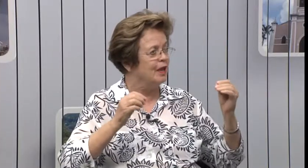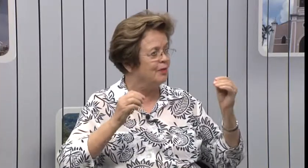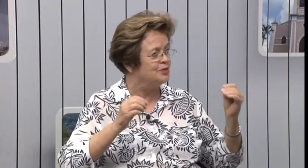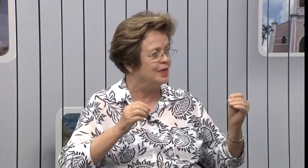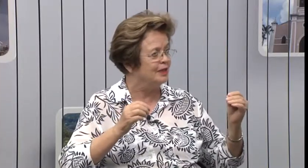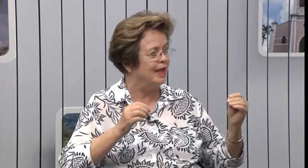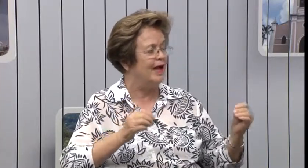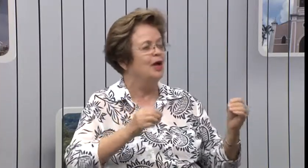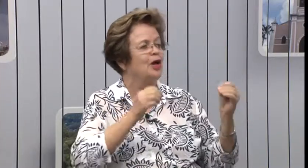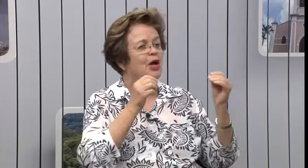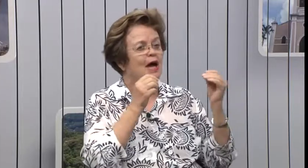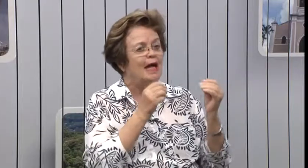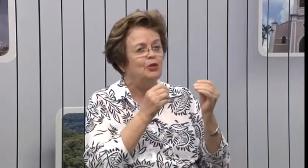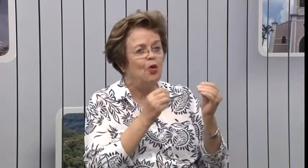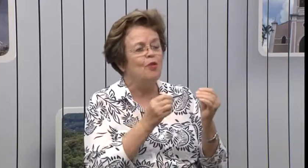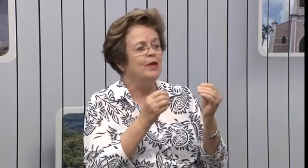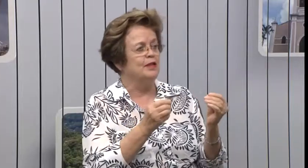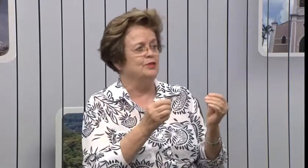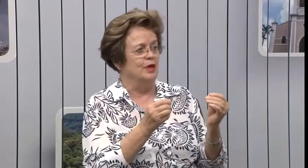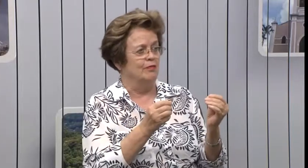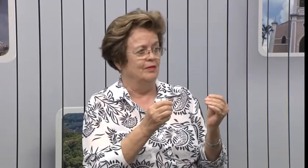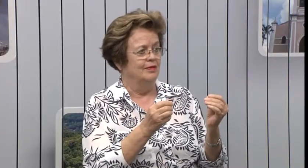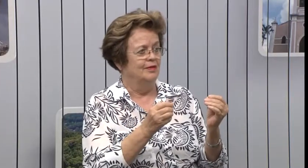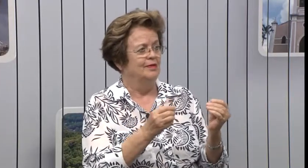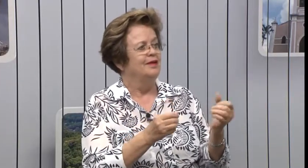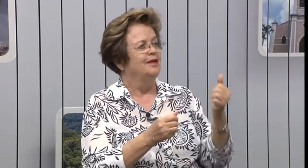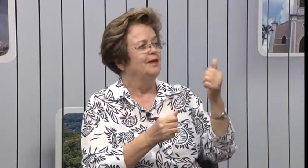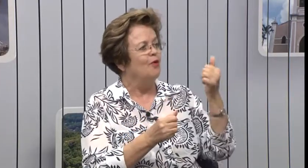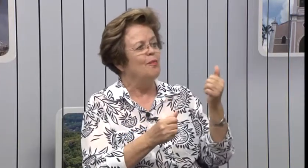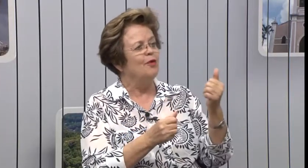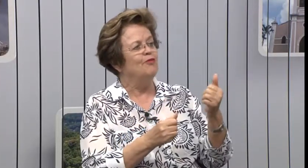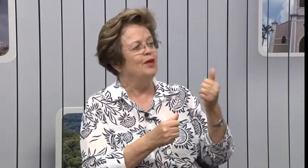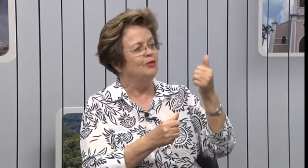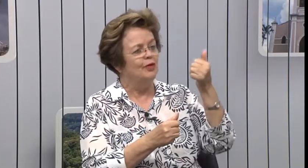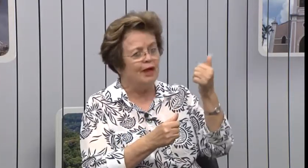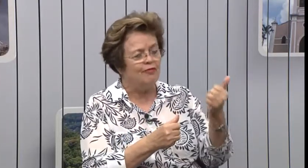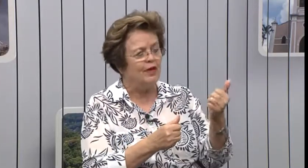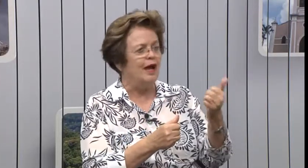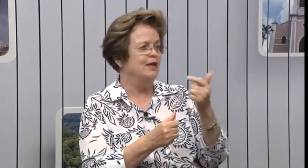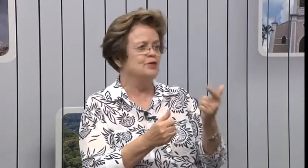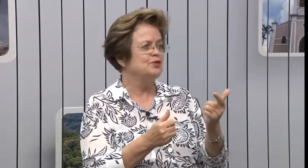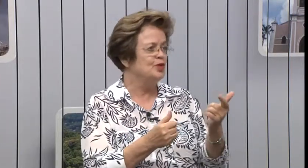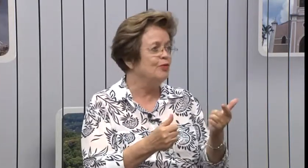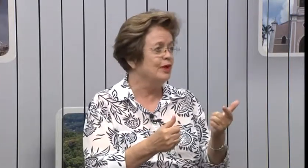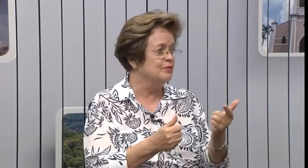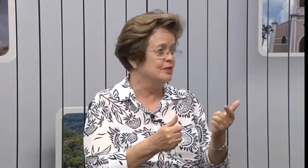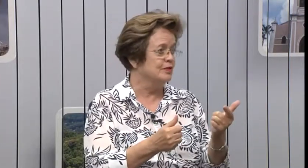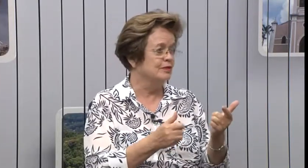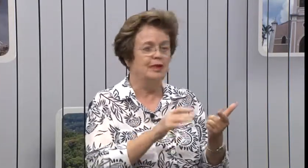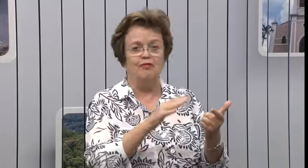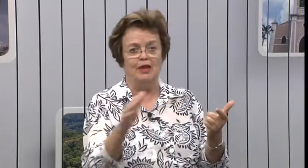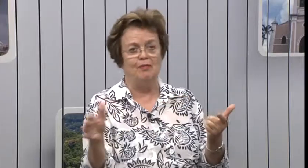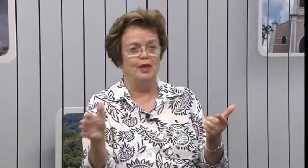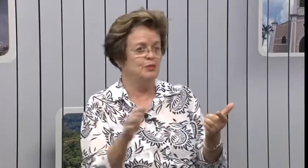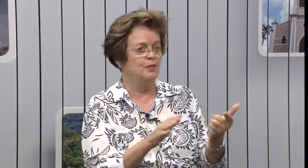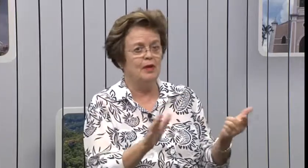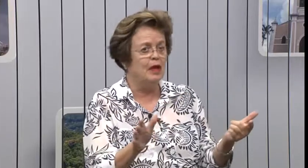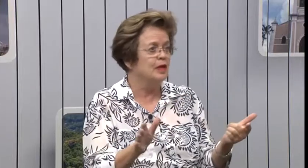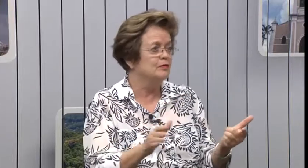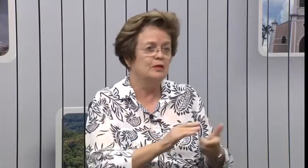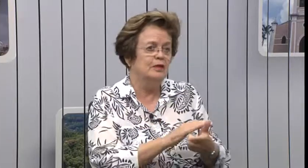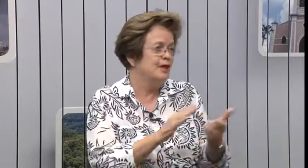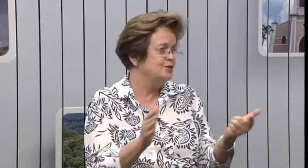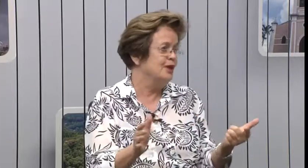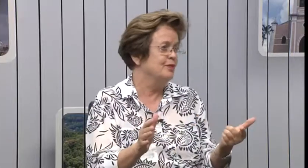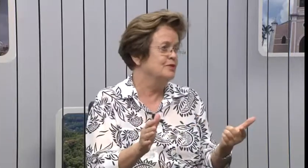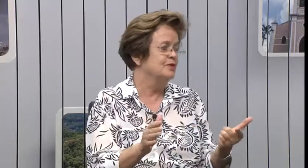obrigatoriamente tem que apresentar a documentação comprovando a eficácia e segurança devidamente